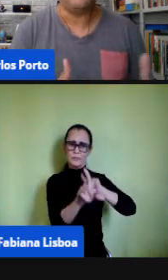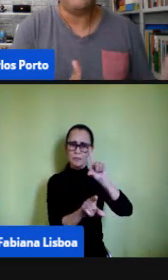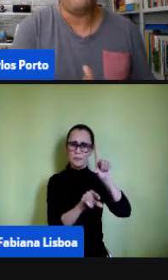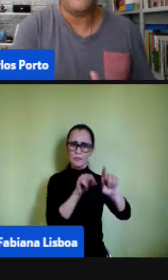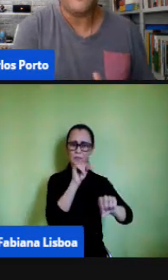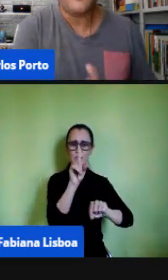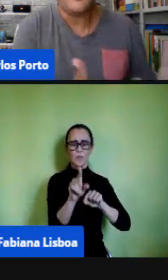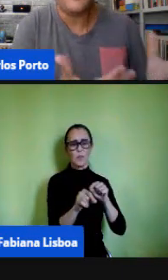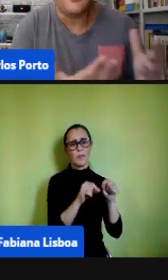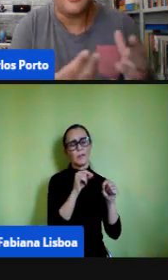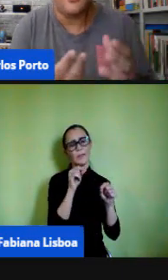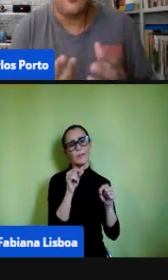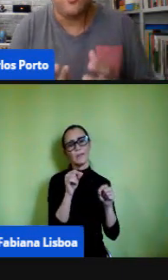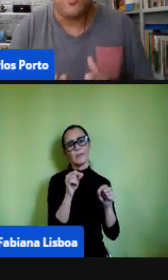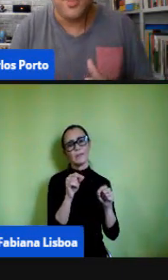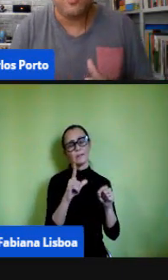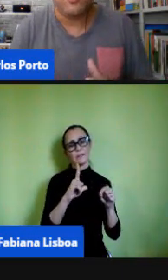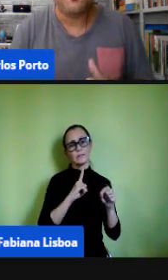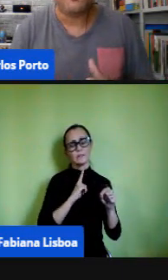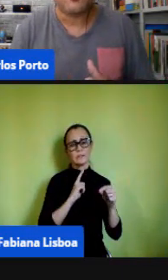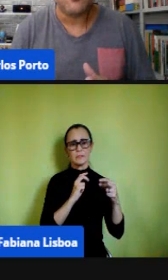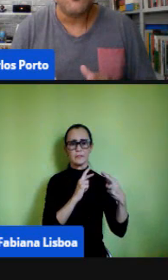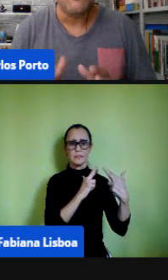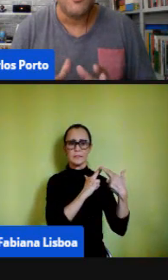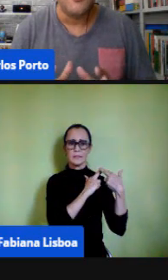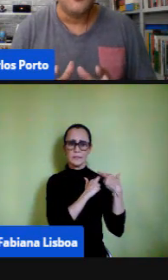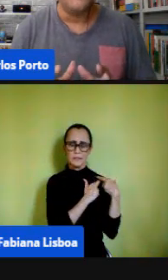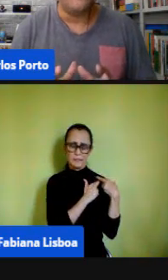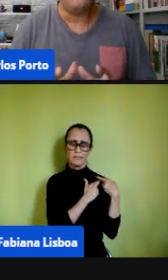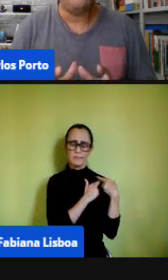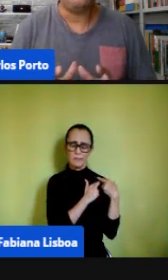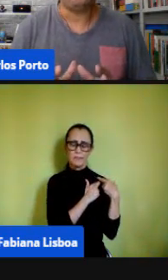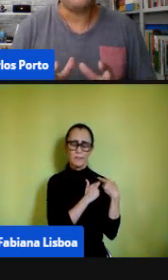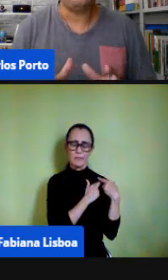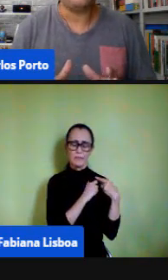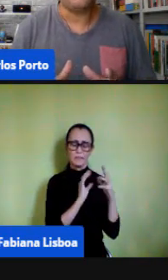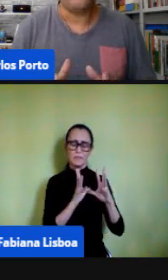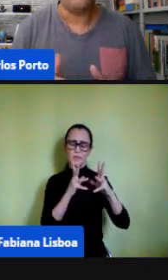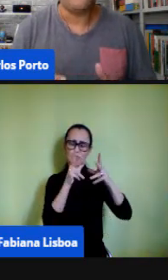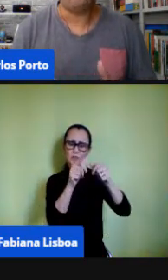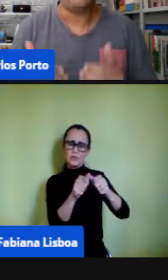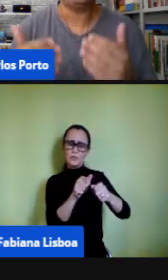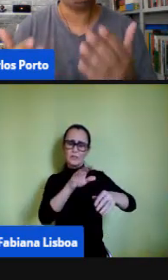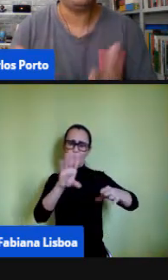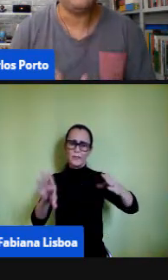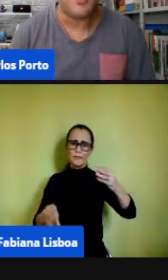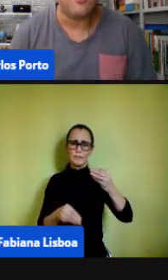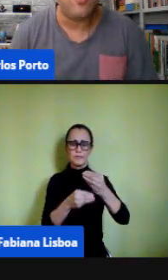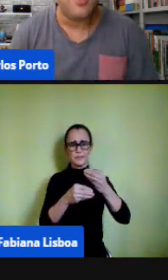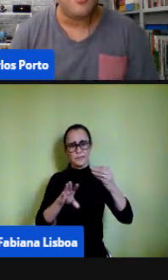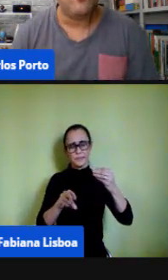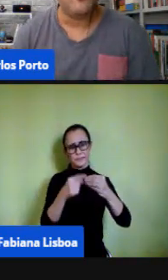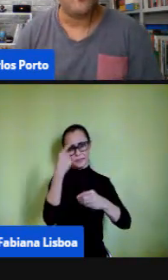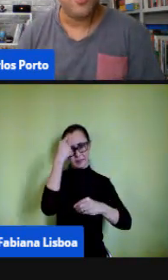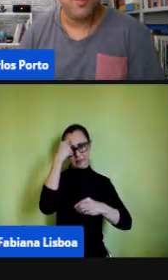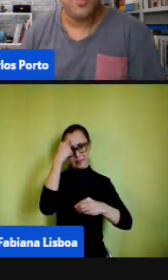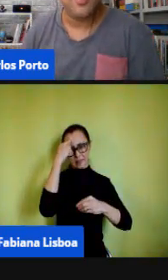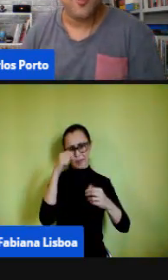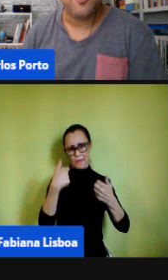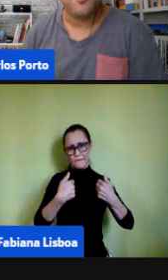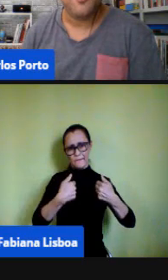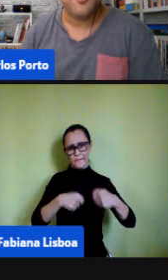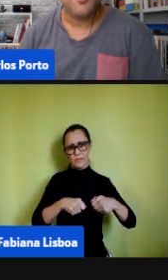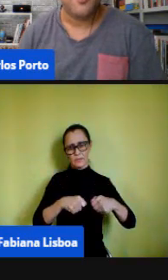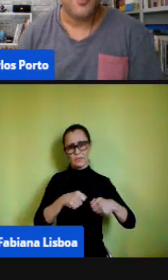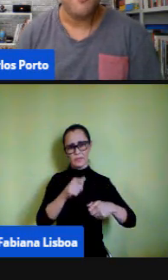Então, tudo que vem agregar a esse momento, nós devemos pensar como uma possibilidade de